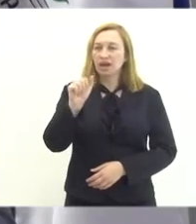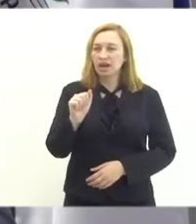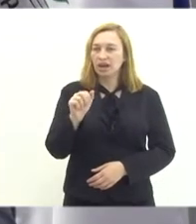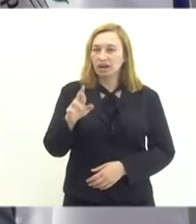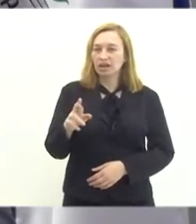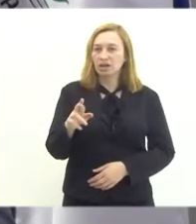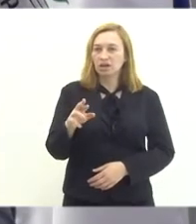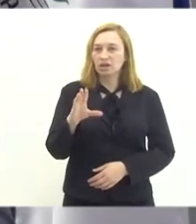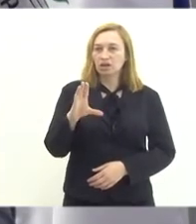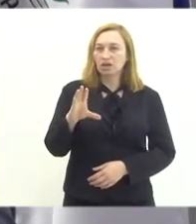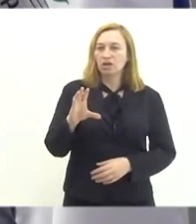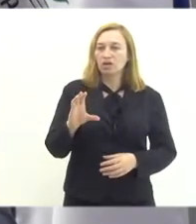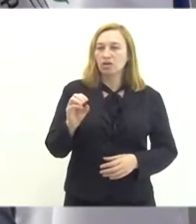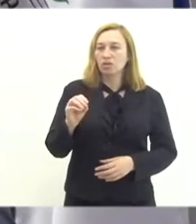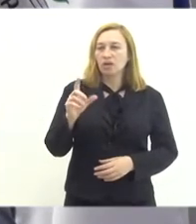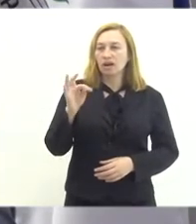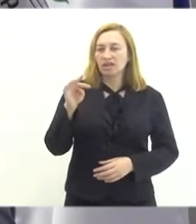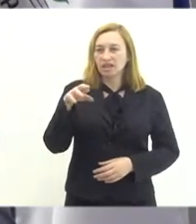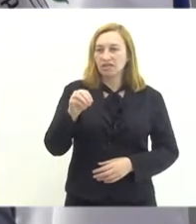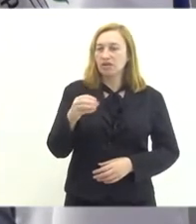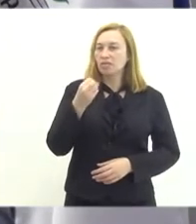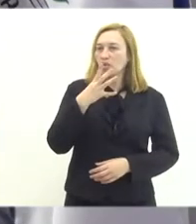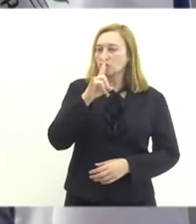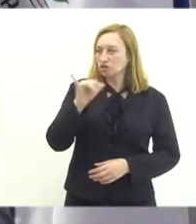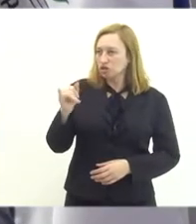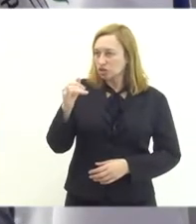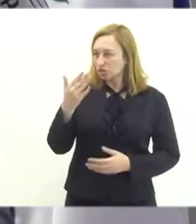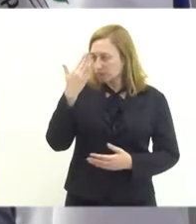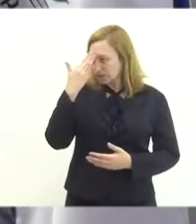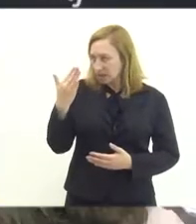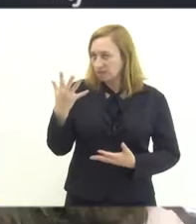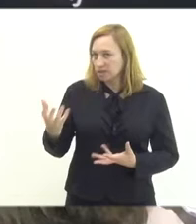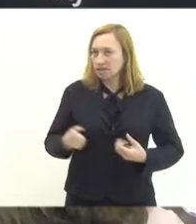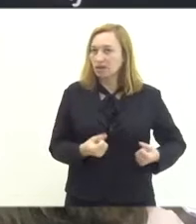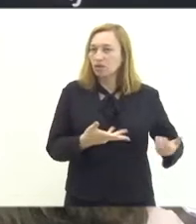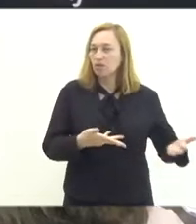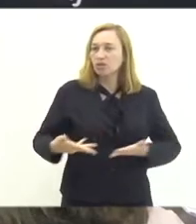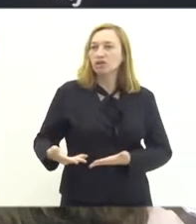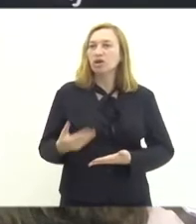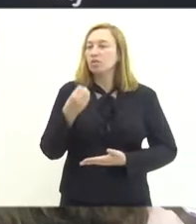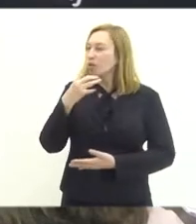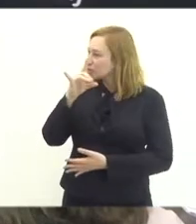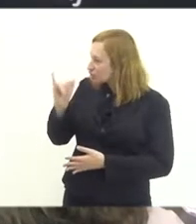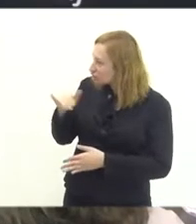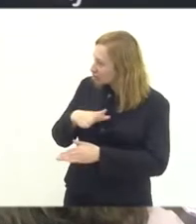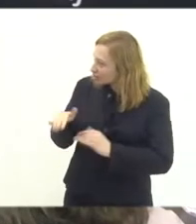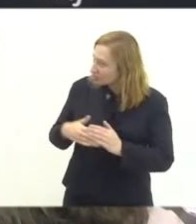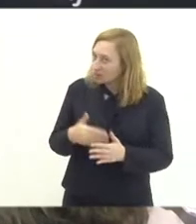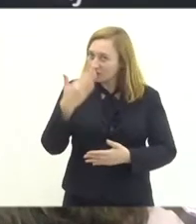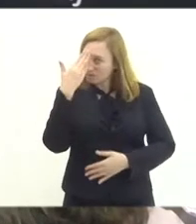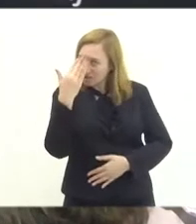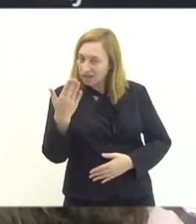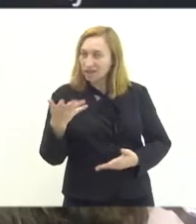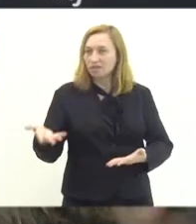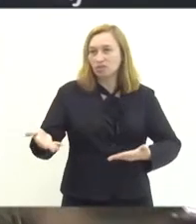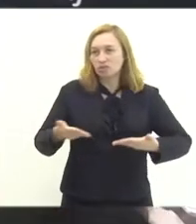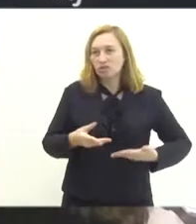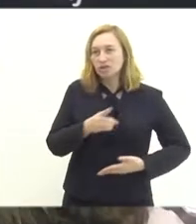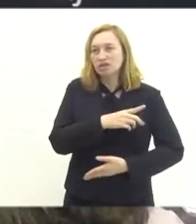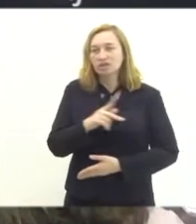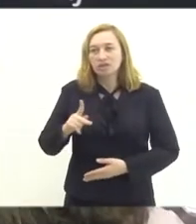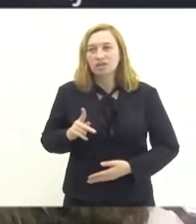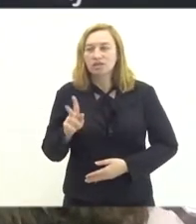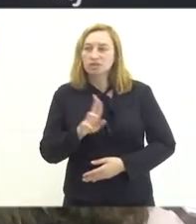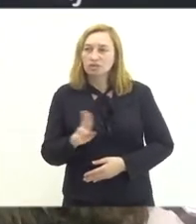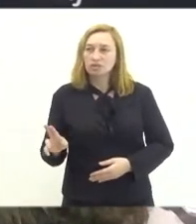Doutora muito bom dia obrigado por aceitar o nosso convite a todos agradeço convite não da Defensoria Pública